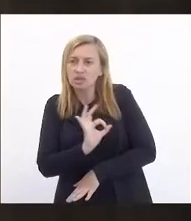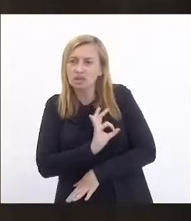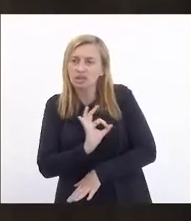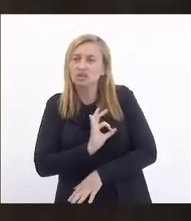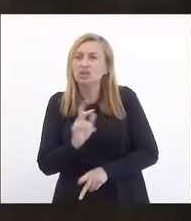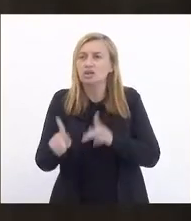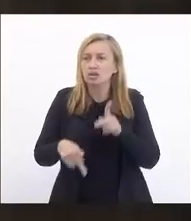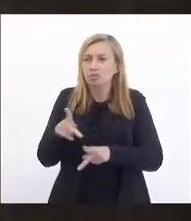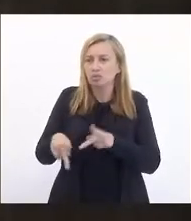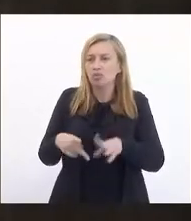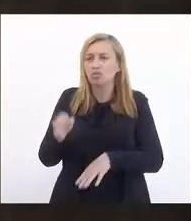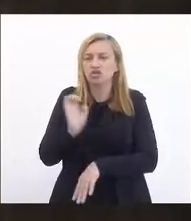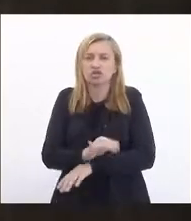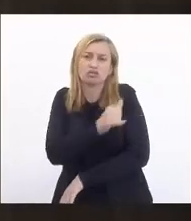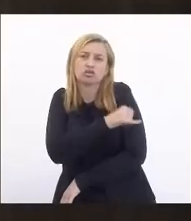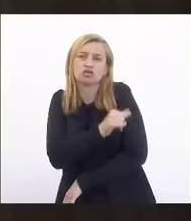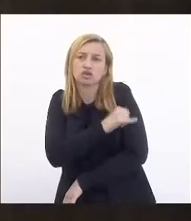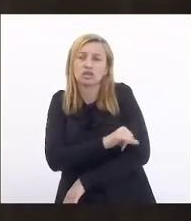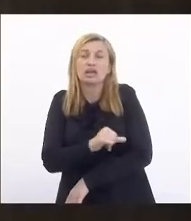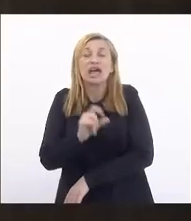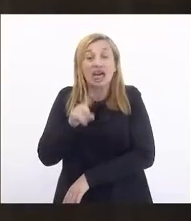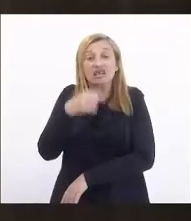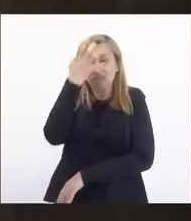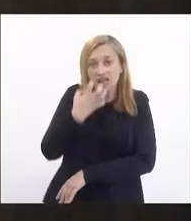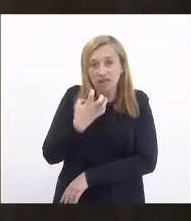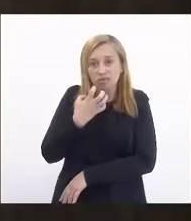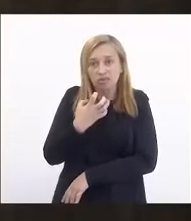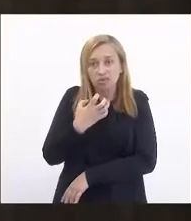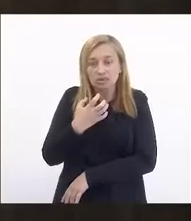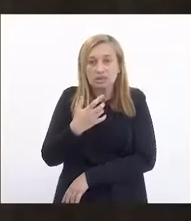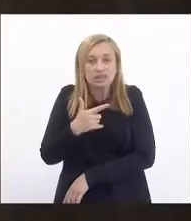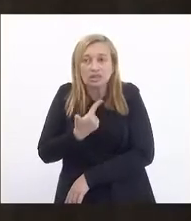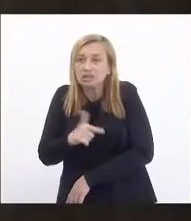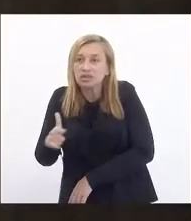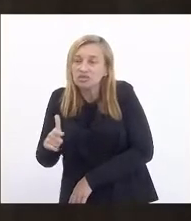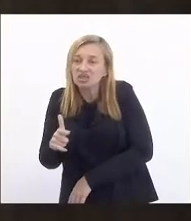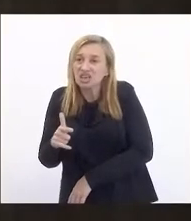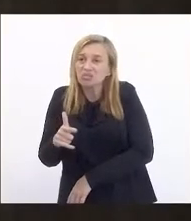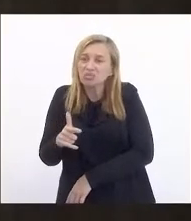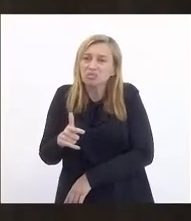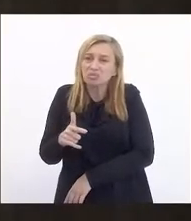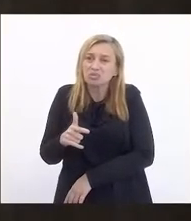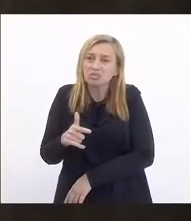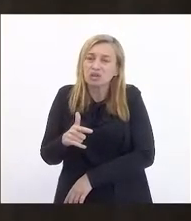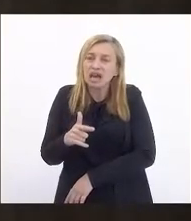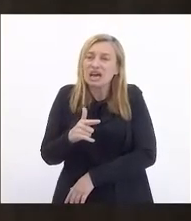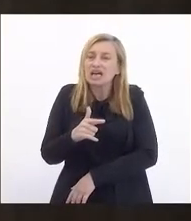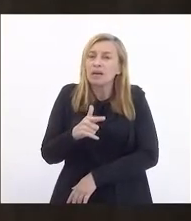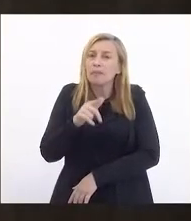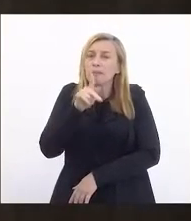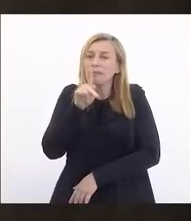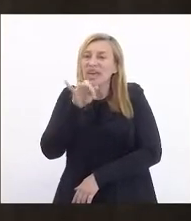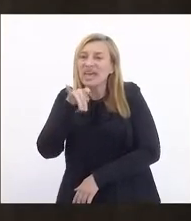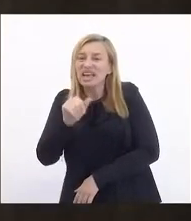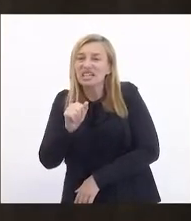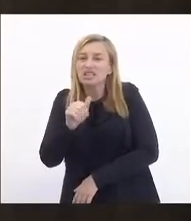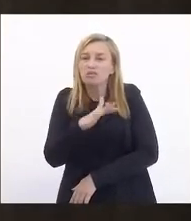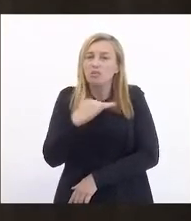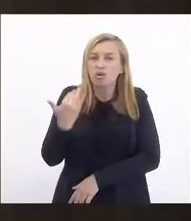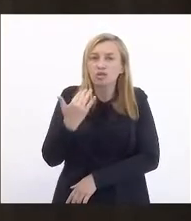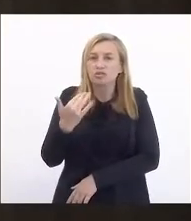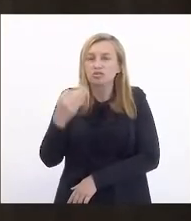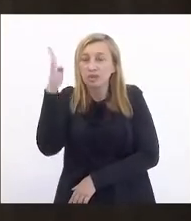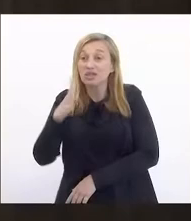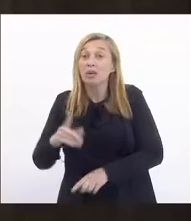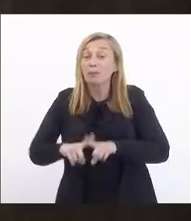população do estado do Rio de Janeiro isso é muito sério não temos pena de morte no Brasil mas ela é aplicada